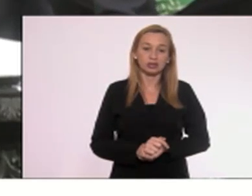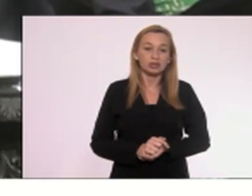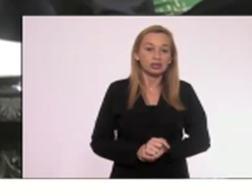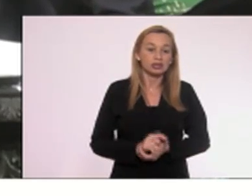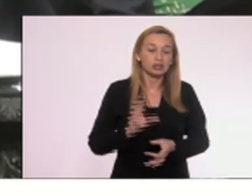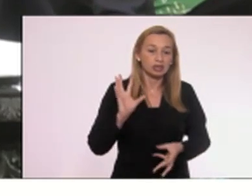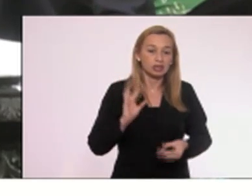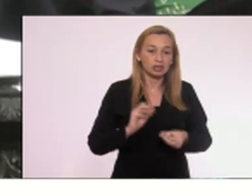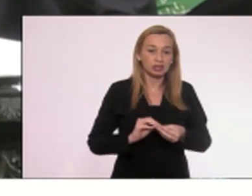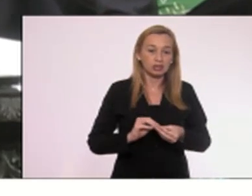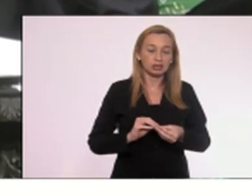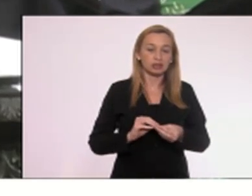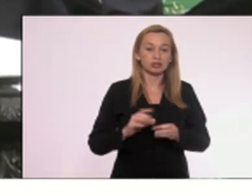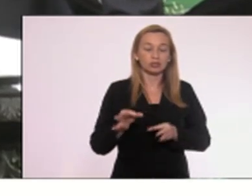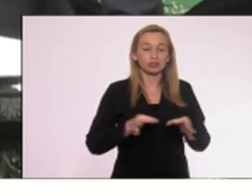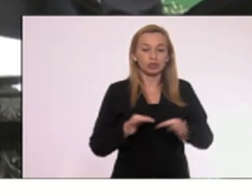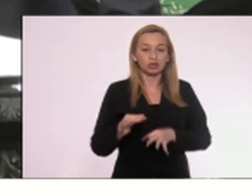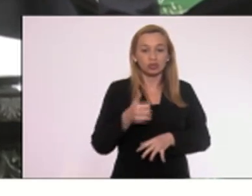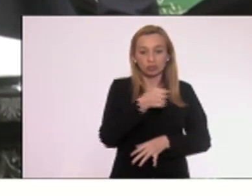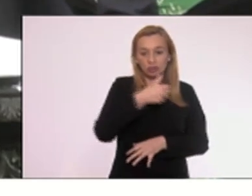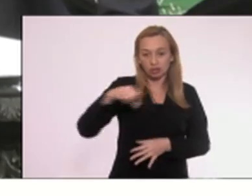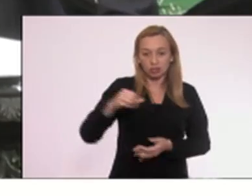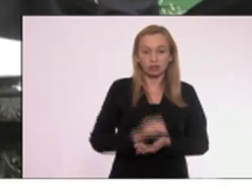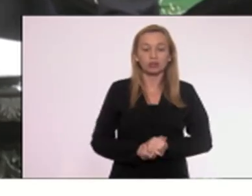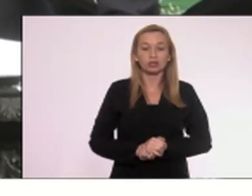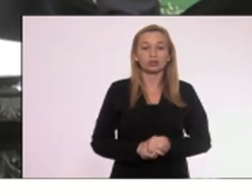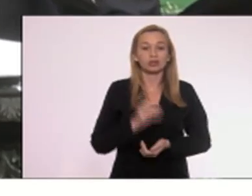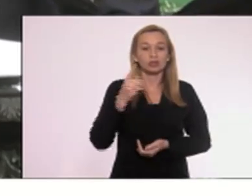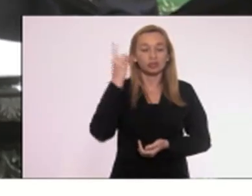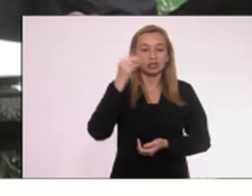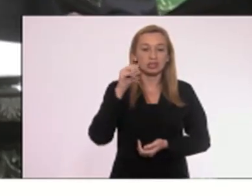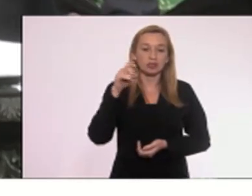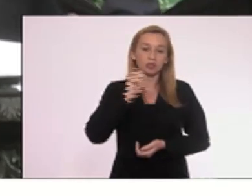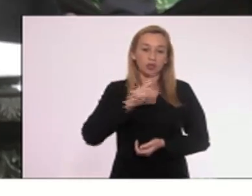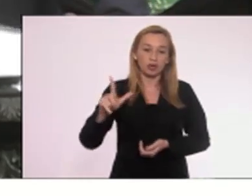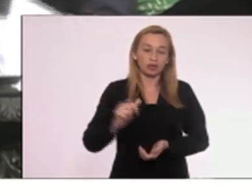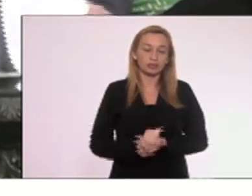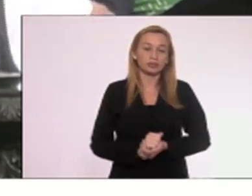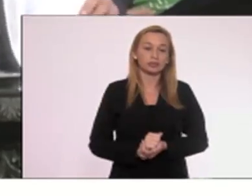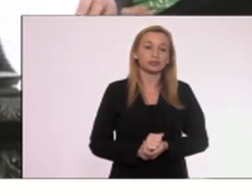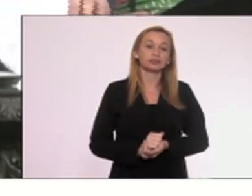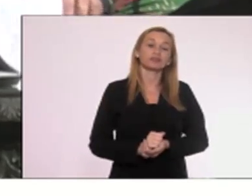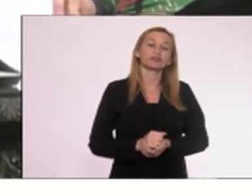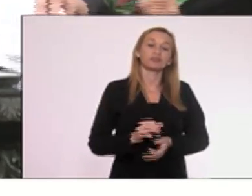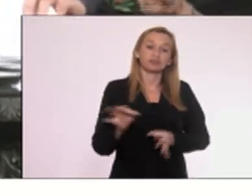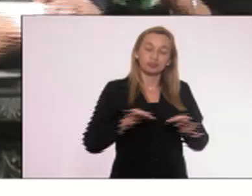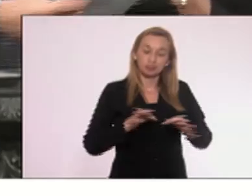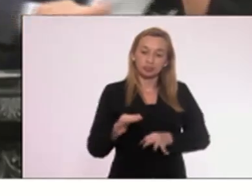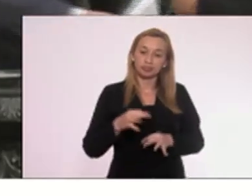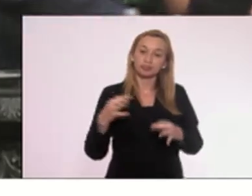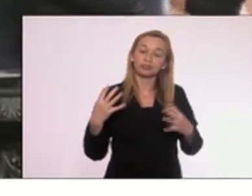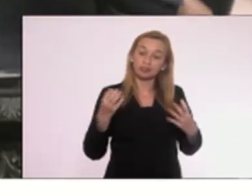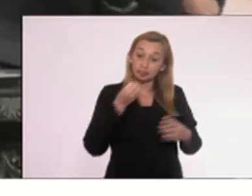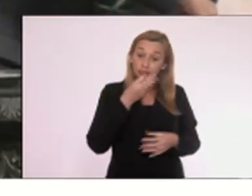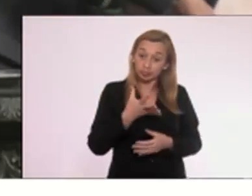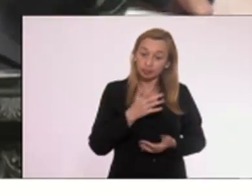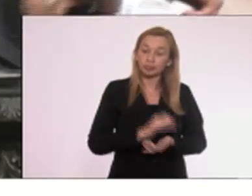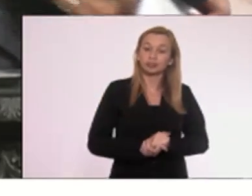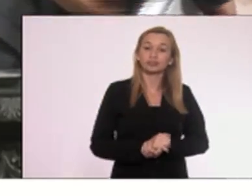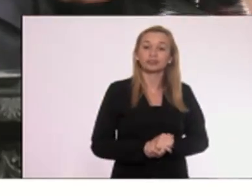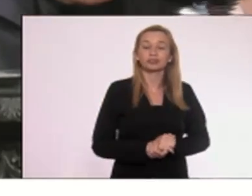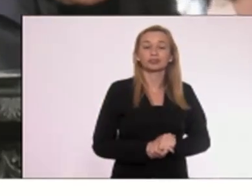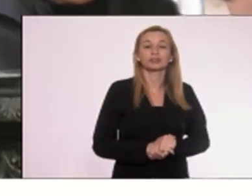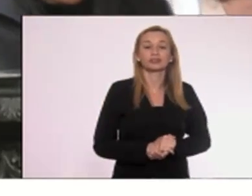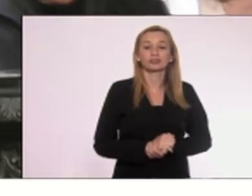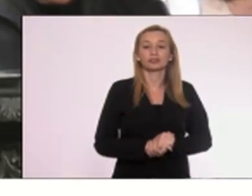anexado ao projeto 305 de 19. Deputado Samuel Malafaia. O projeto é meritório, mas queria